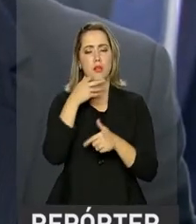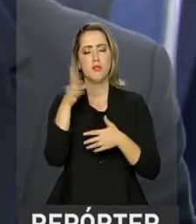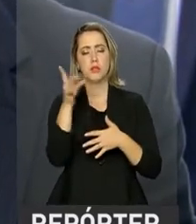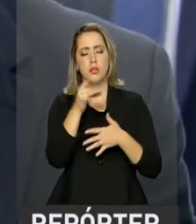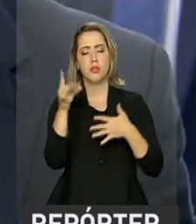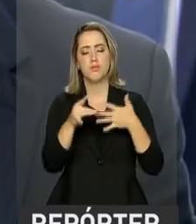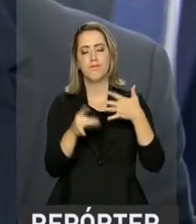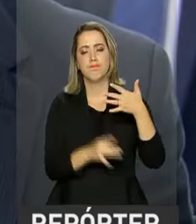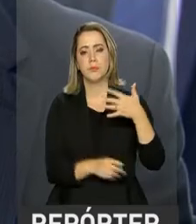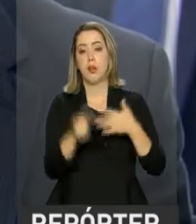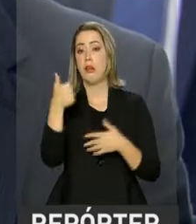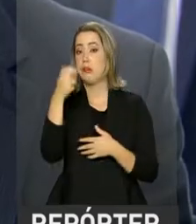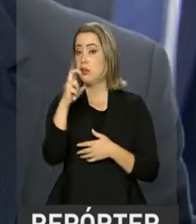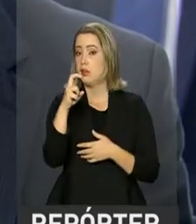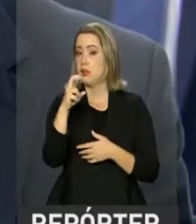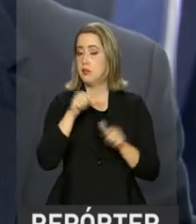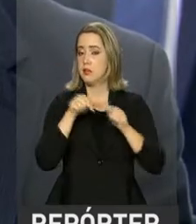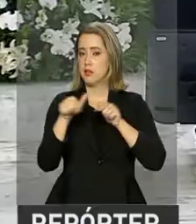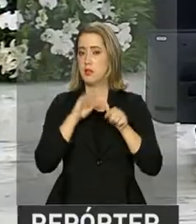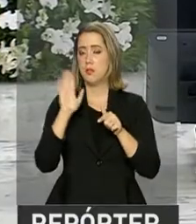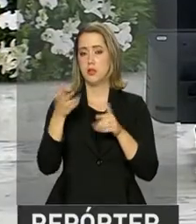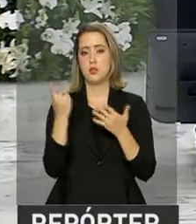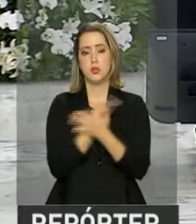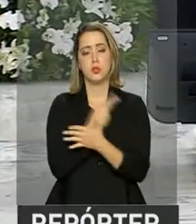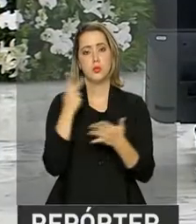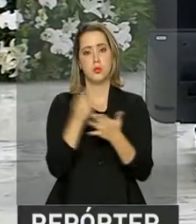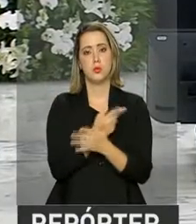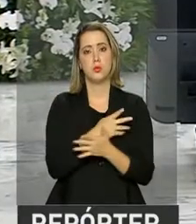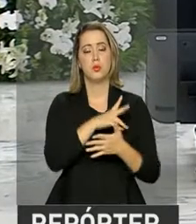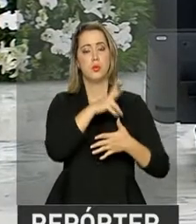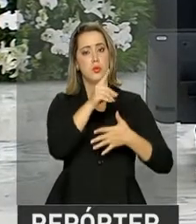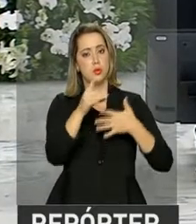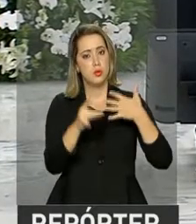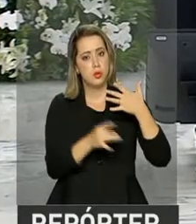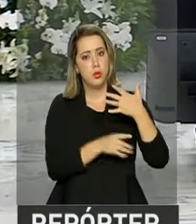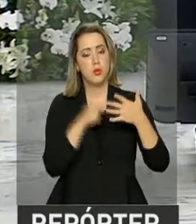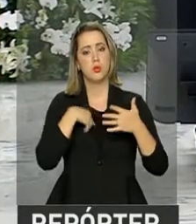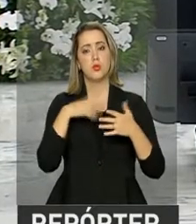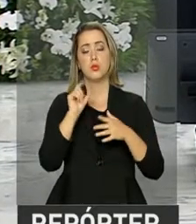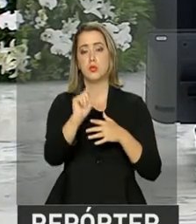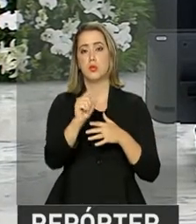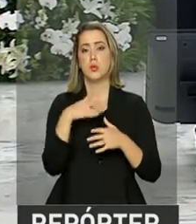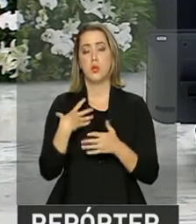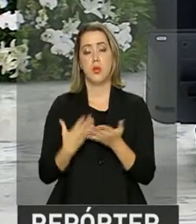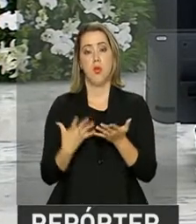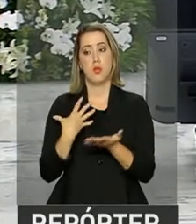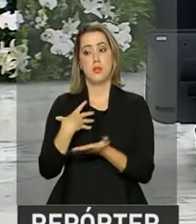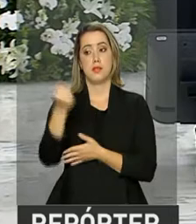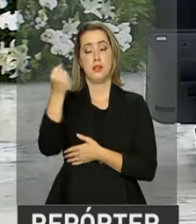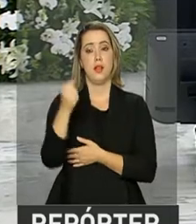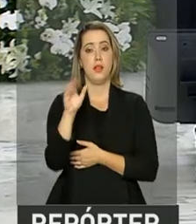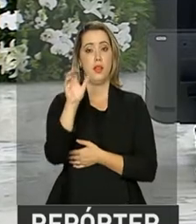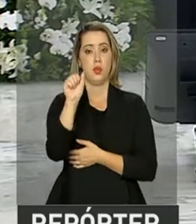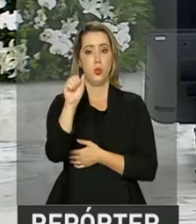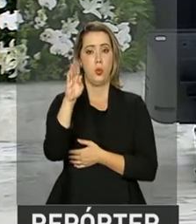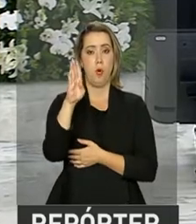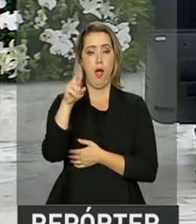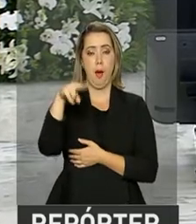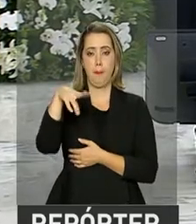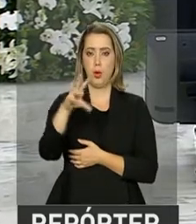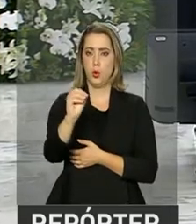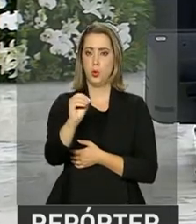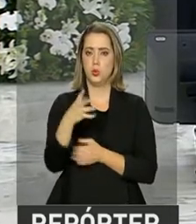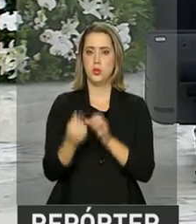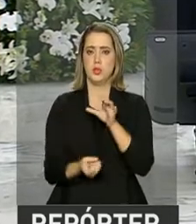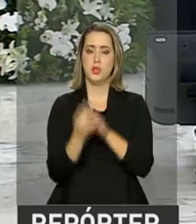pela pasta neste período de um ano de governo, com destaques para o aumento no prazo para o saque do abono salarial, a criação do